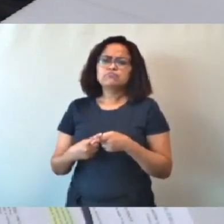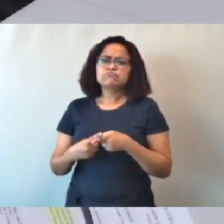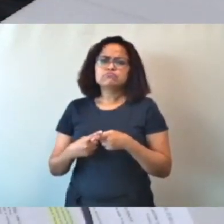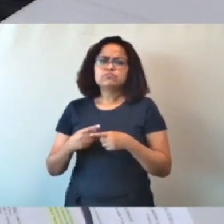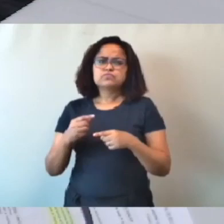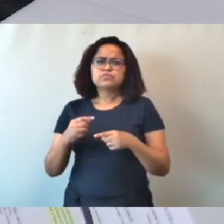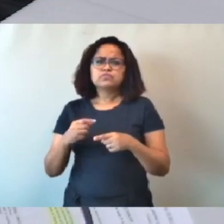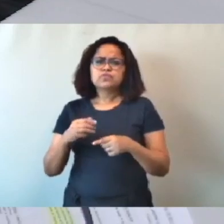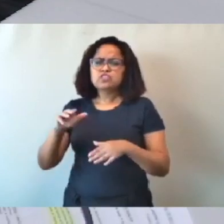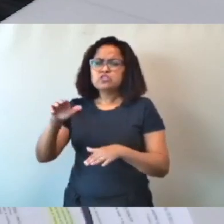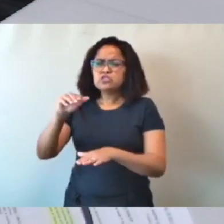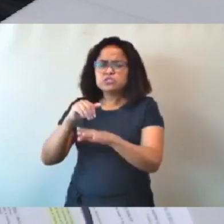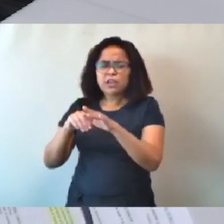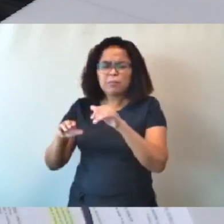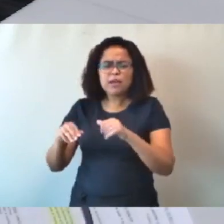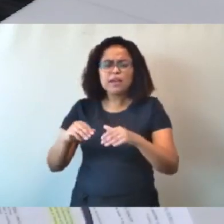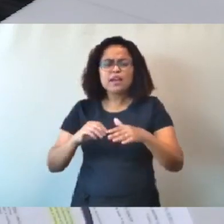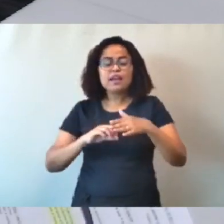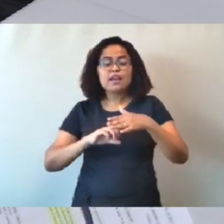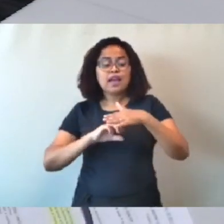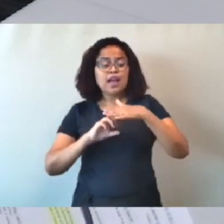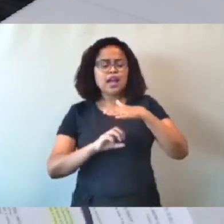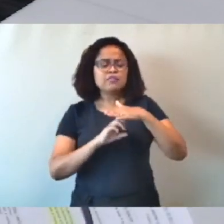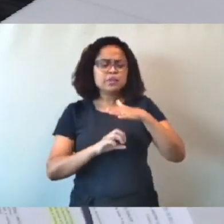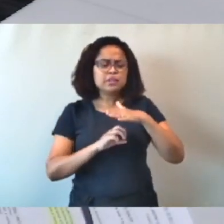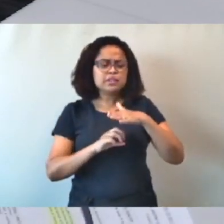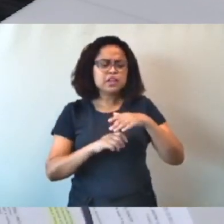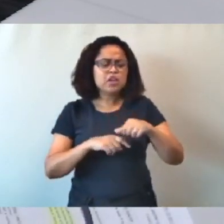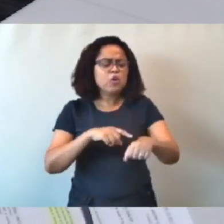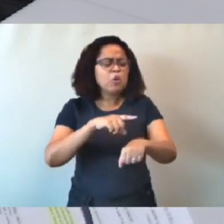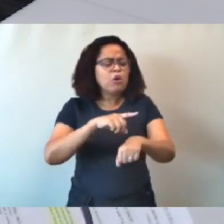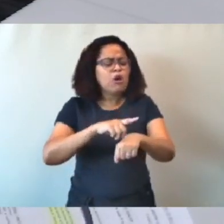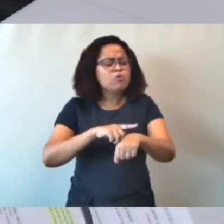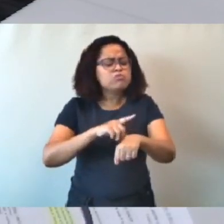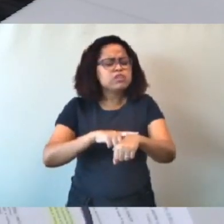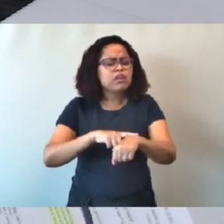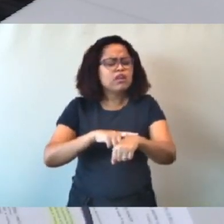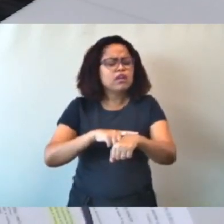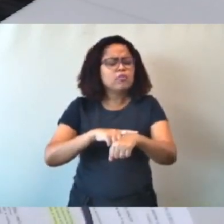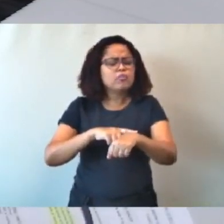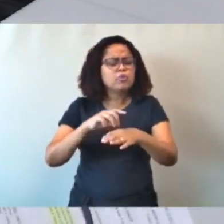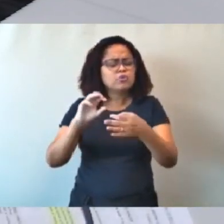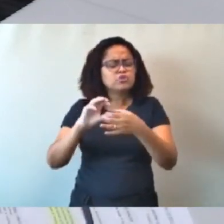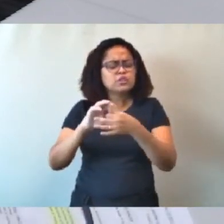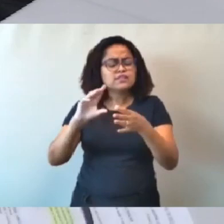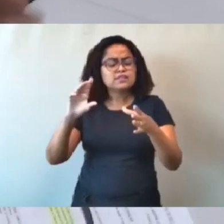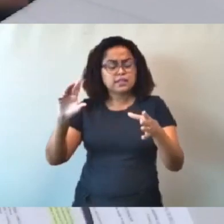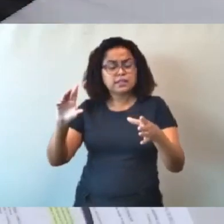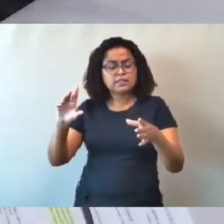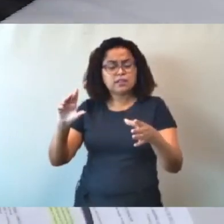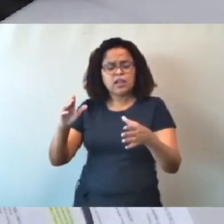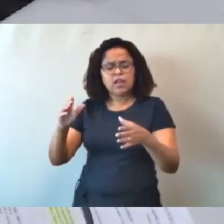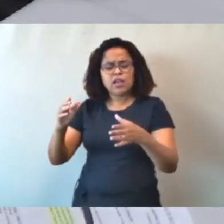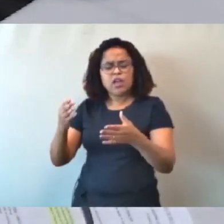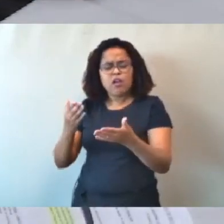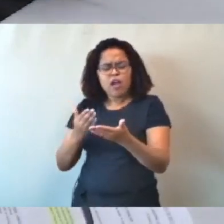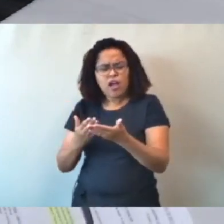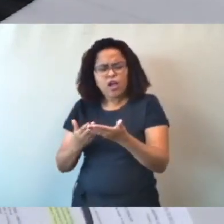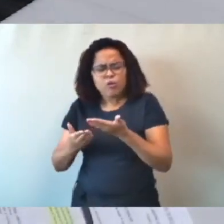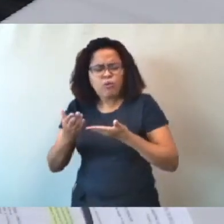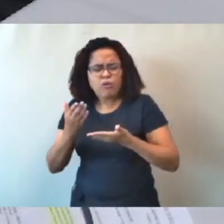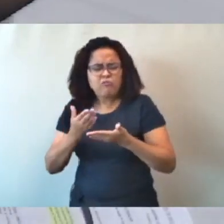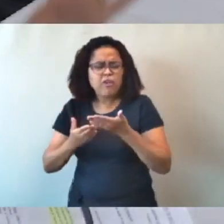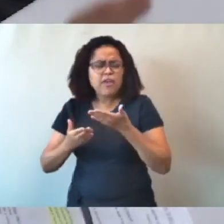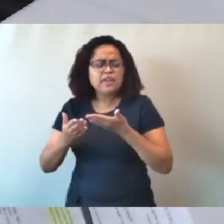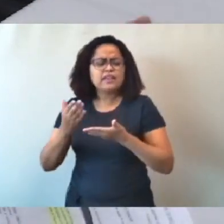tempo que foi liberado o alvará, a licença, e conversar, chegar a um consenso de colocar essas